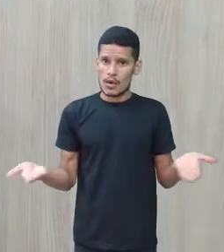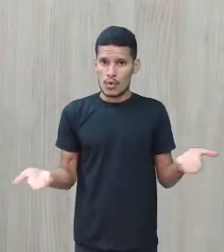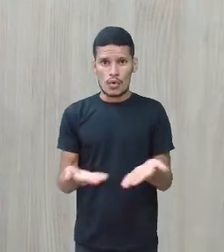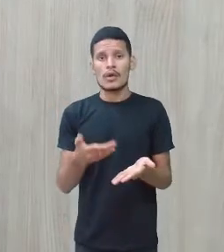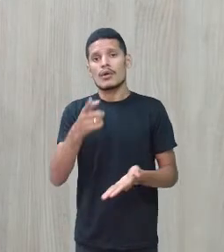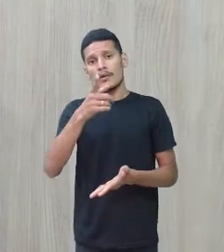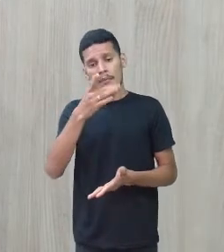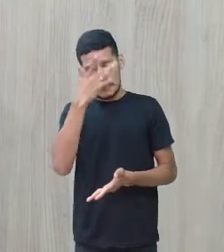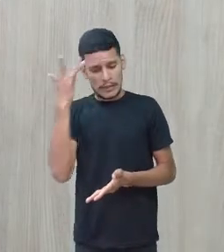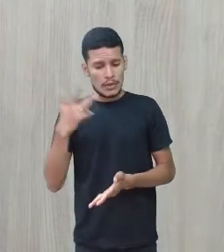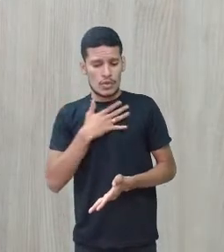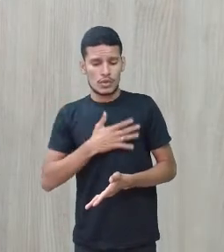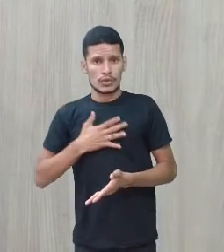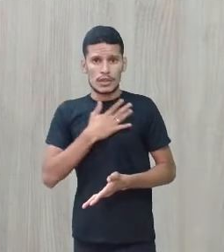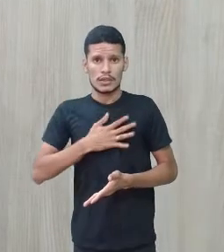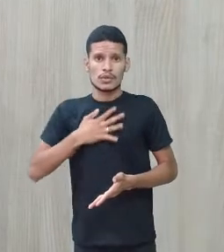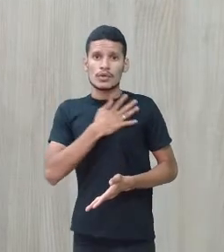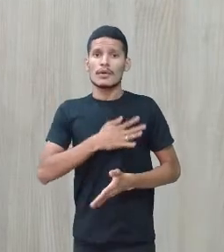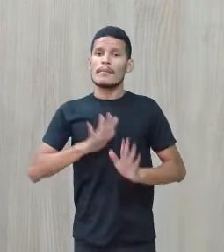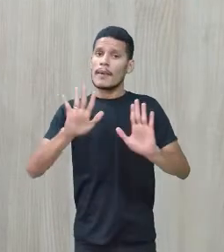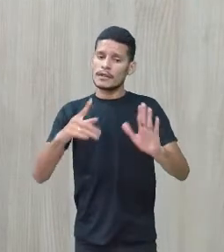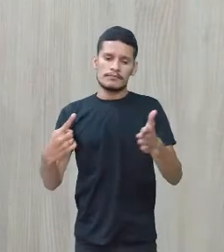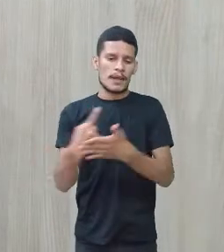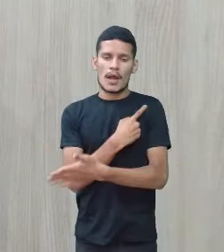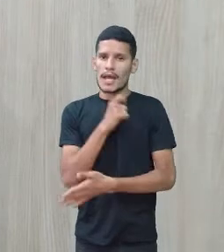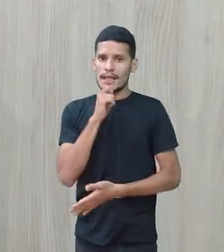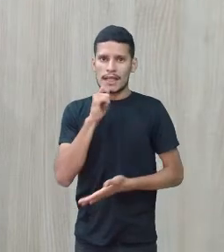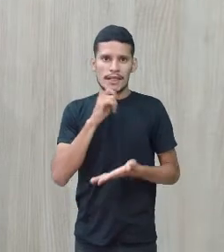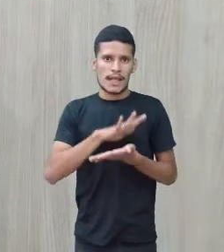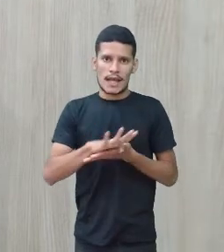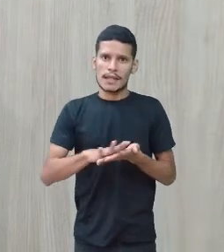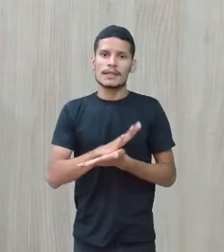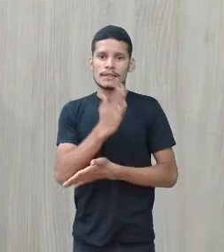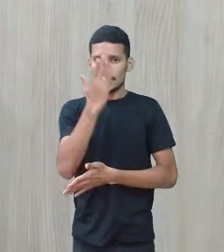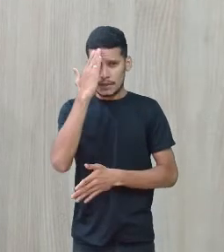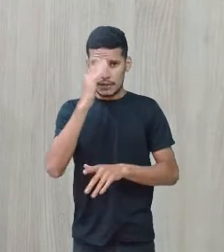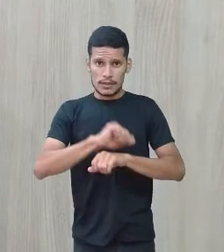estão gostando aqui, mas ainda ninguém perguntou nada ainda. Estão